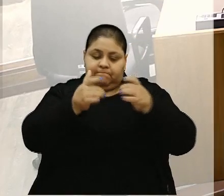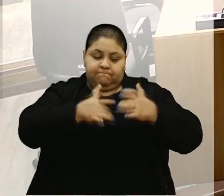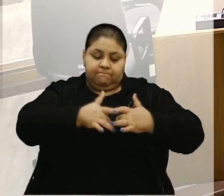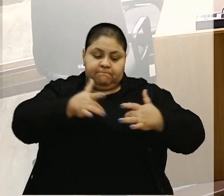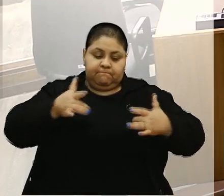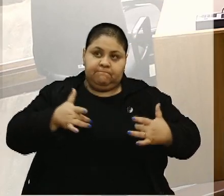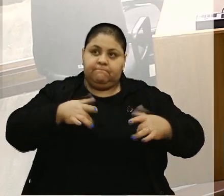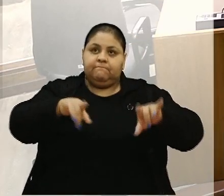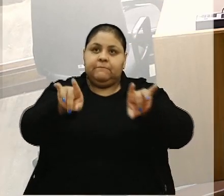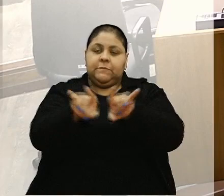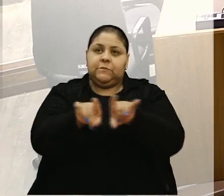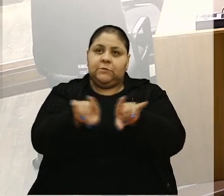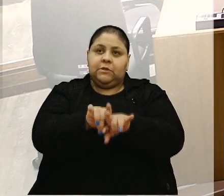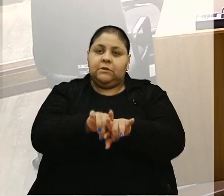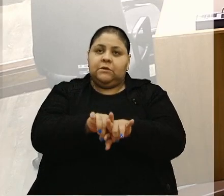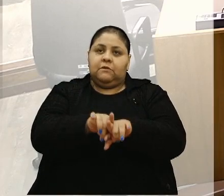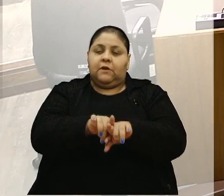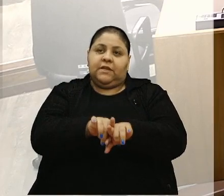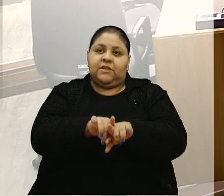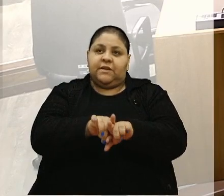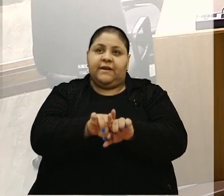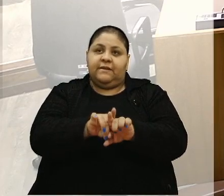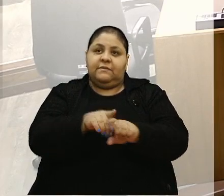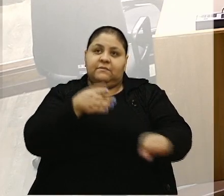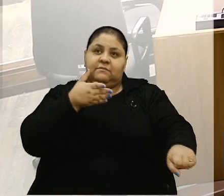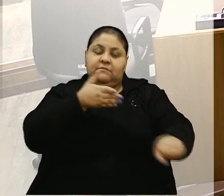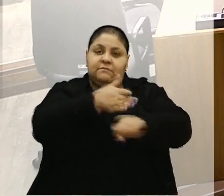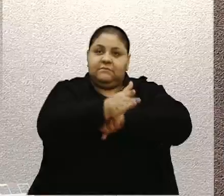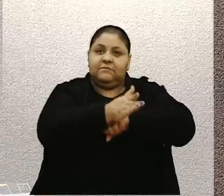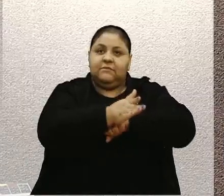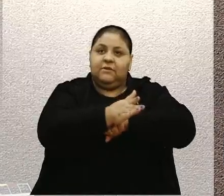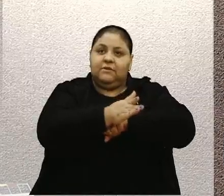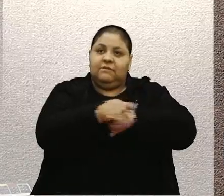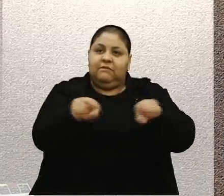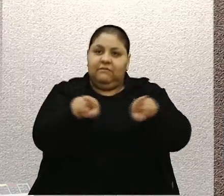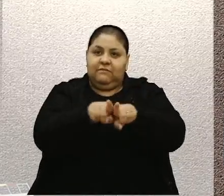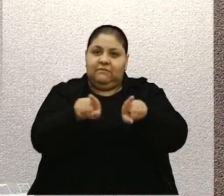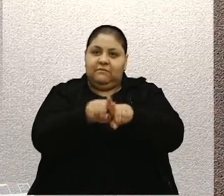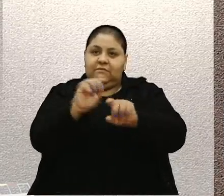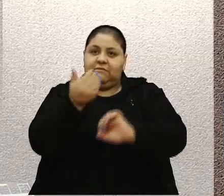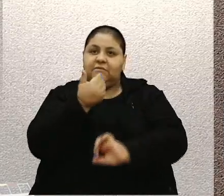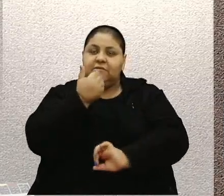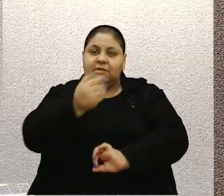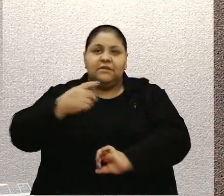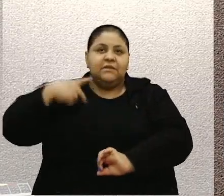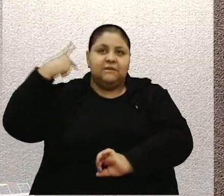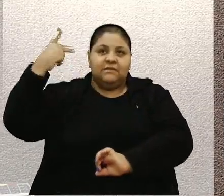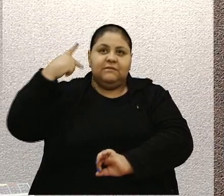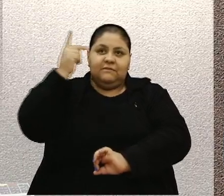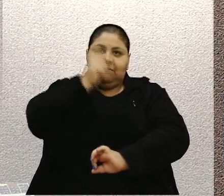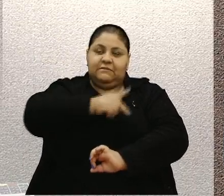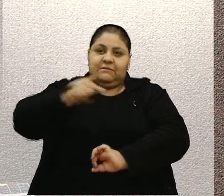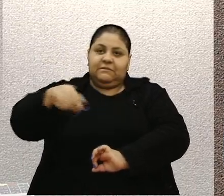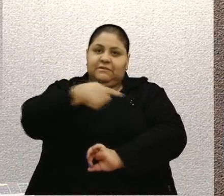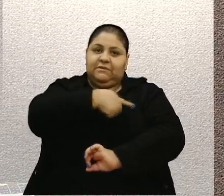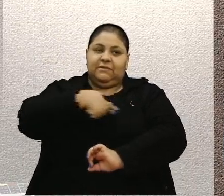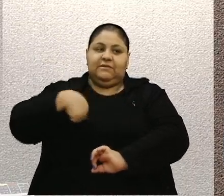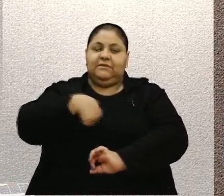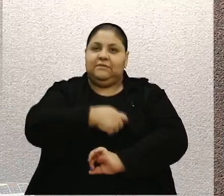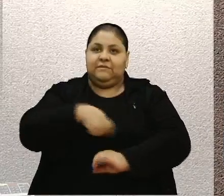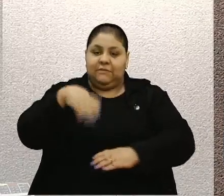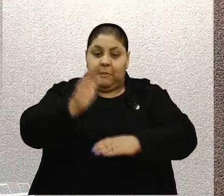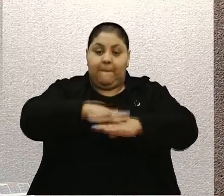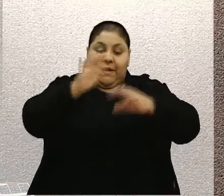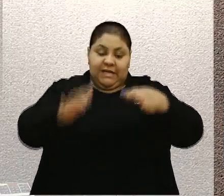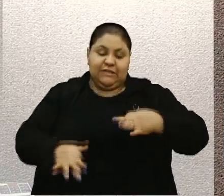solidariedade a todas as pessoas envolvidas, a esses voluntários, reiterar o pedido do vereador Zanquim, né, de mais voluntários